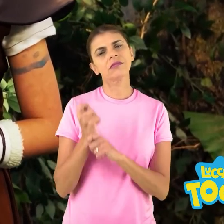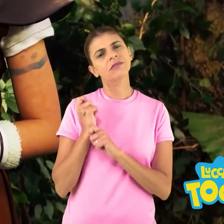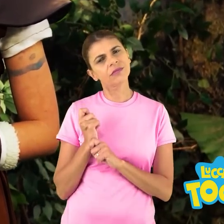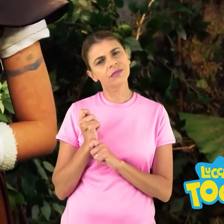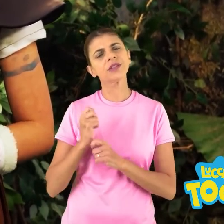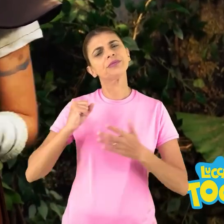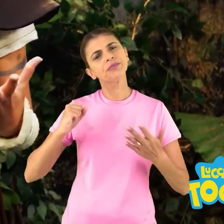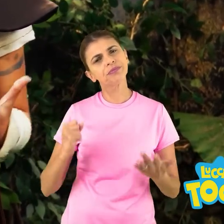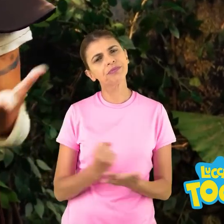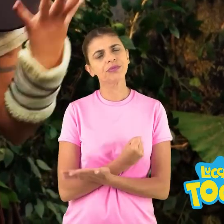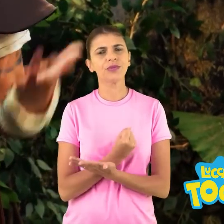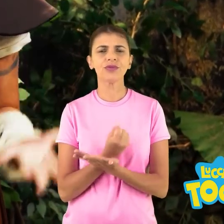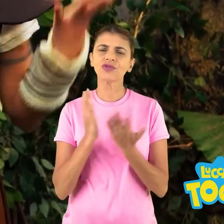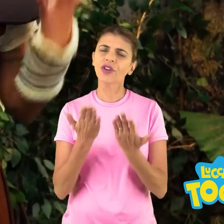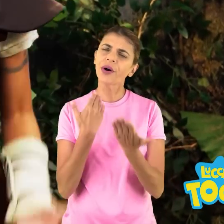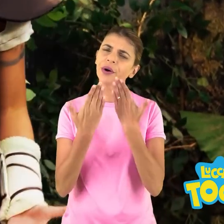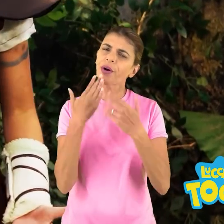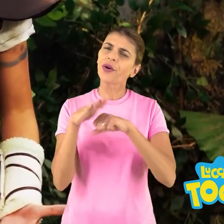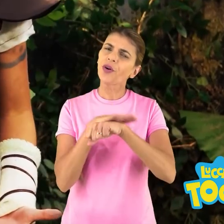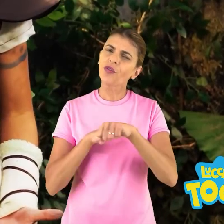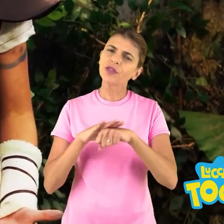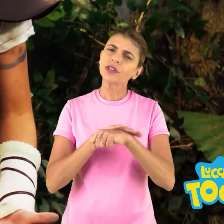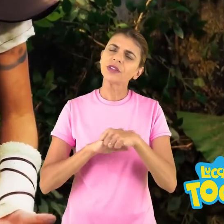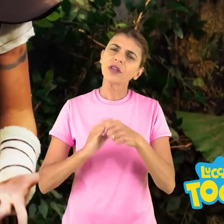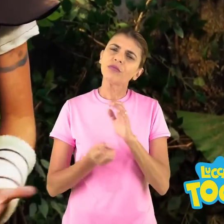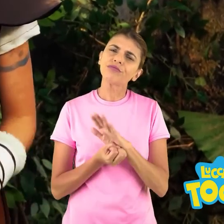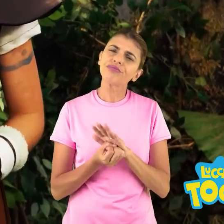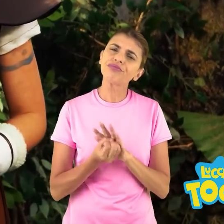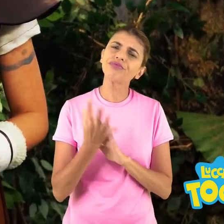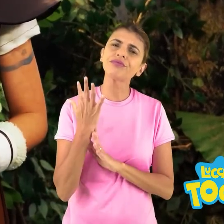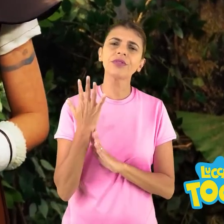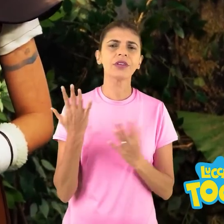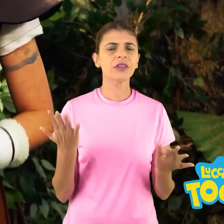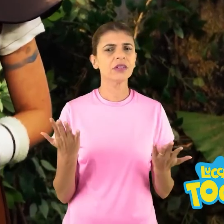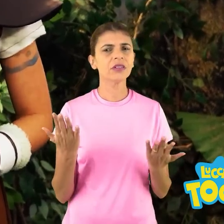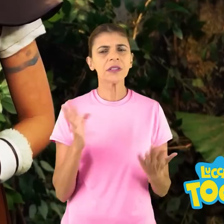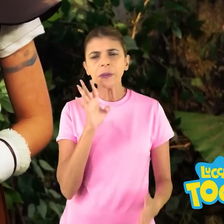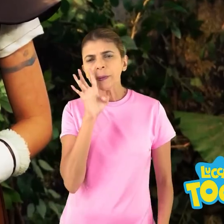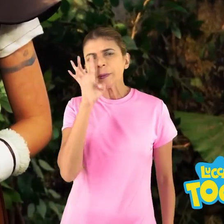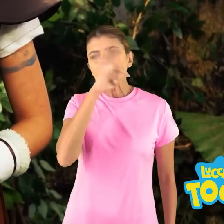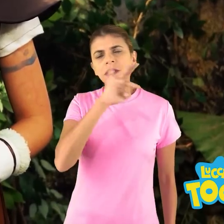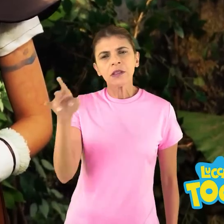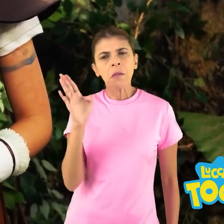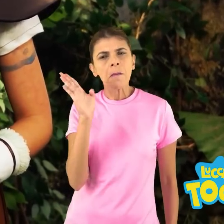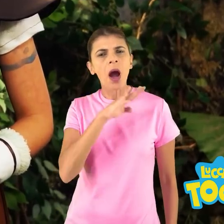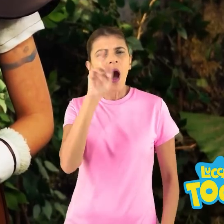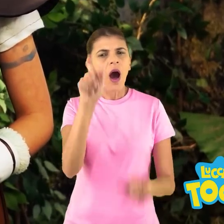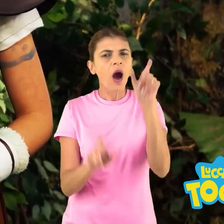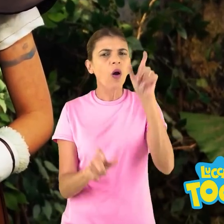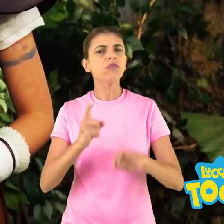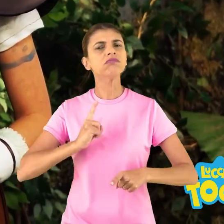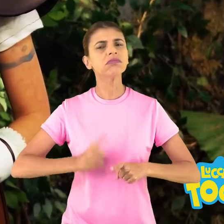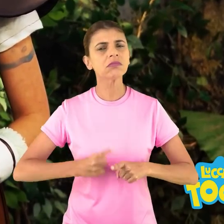Poxa, aventureiros, já conversamos tantas vezes! Por que vocês insistem em ser tão malvados?